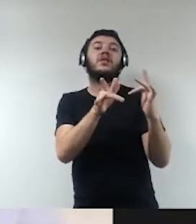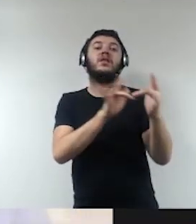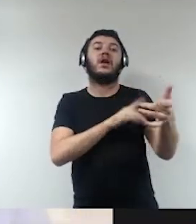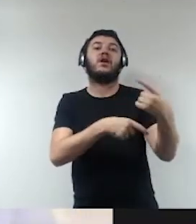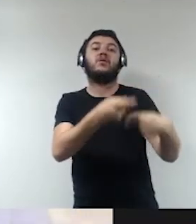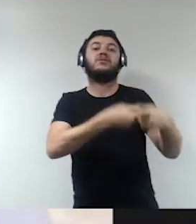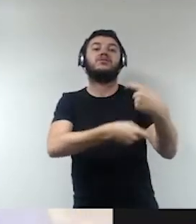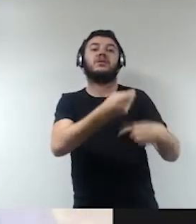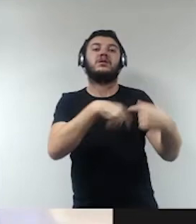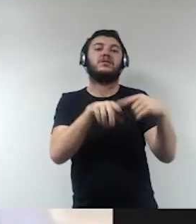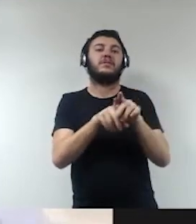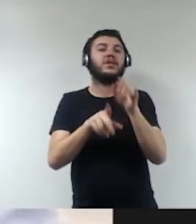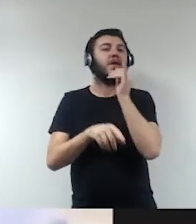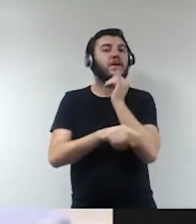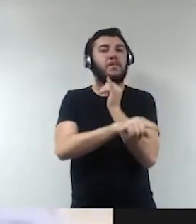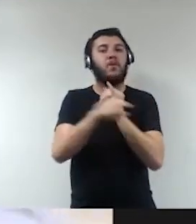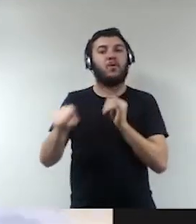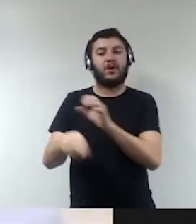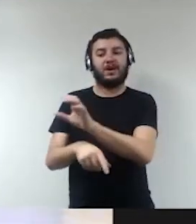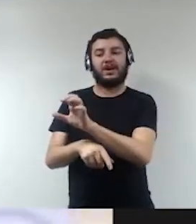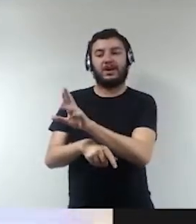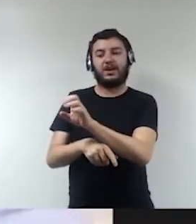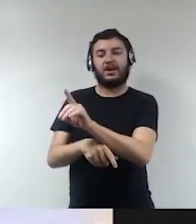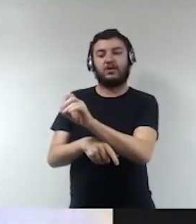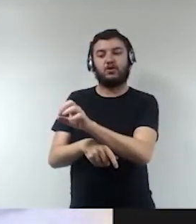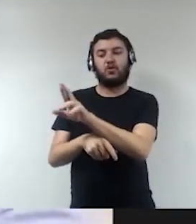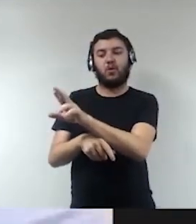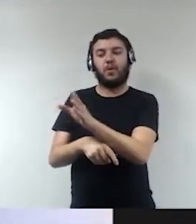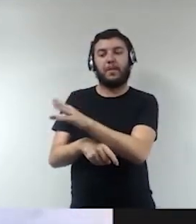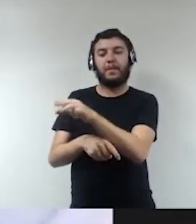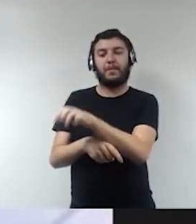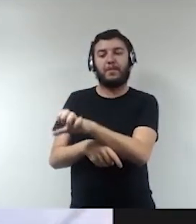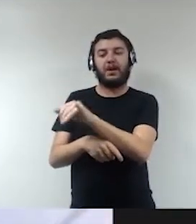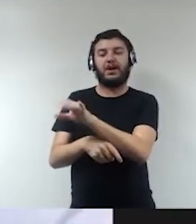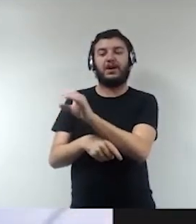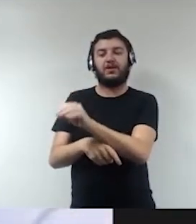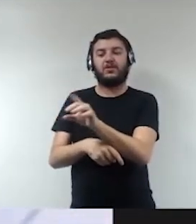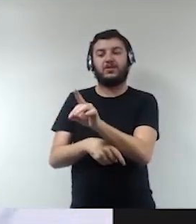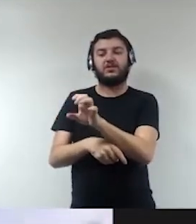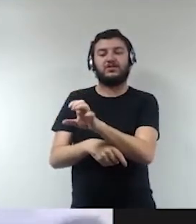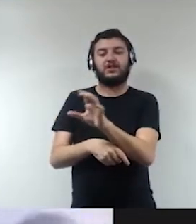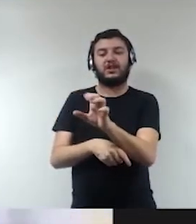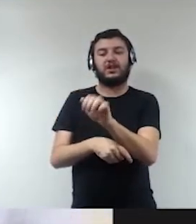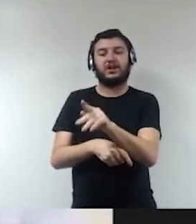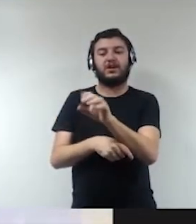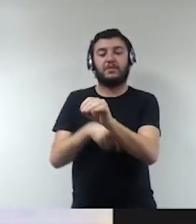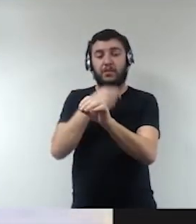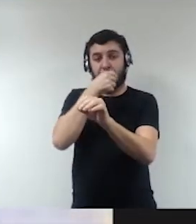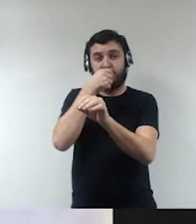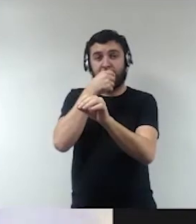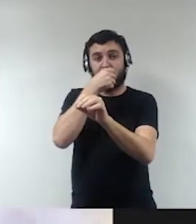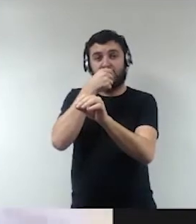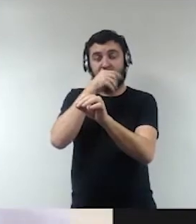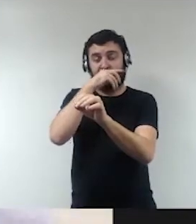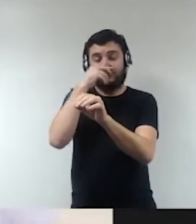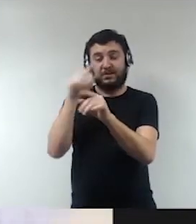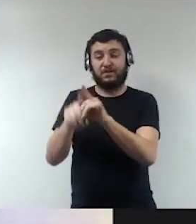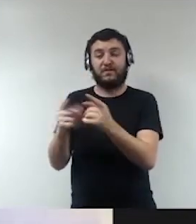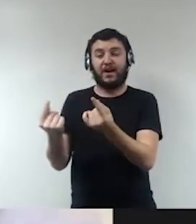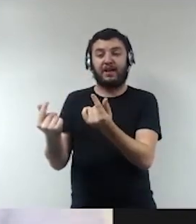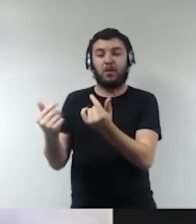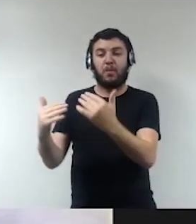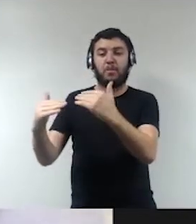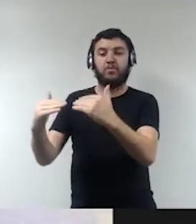campo, ou seja, os credores que em valores não são nem os mais elevados, nem os menores costumam